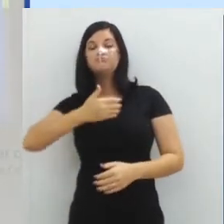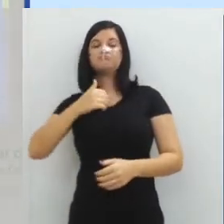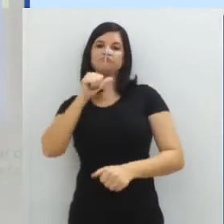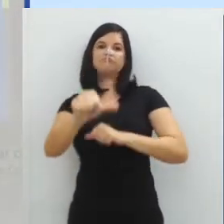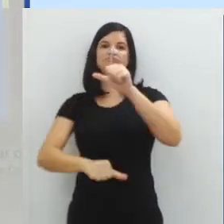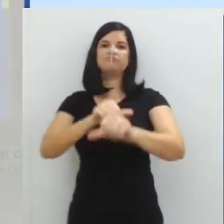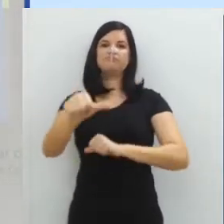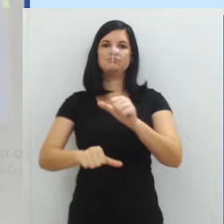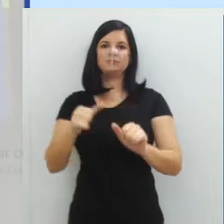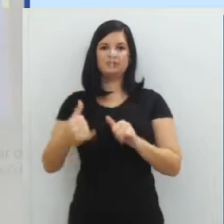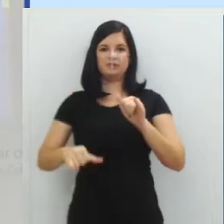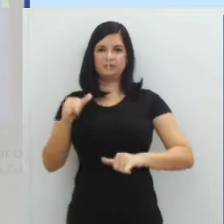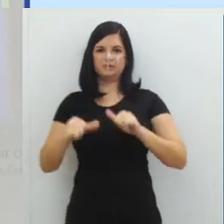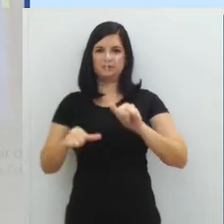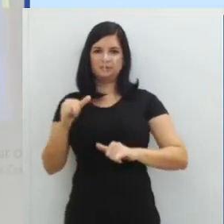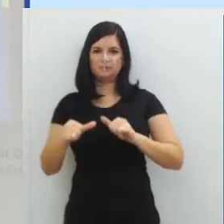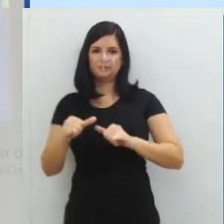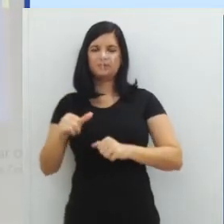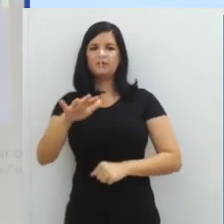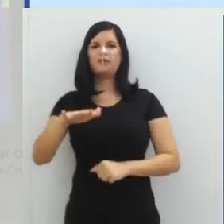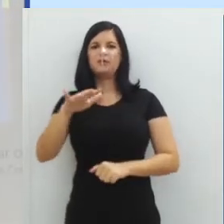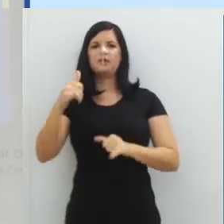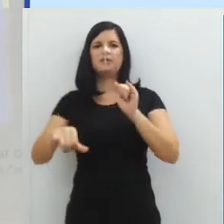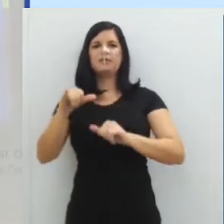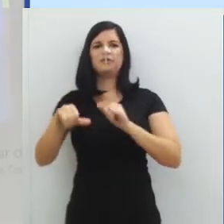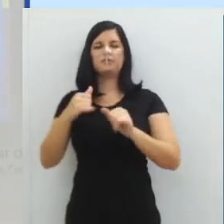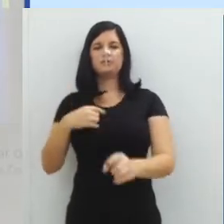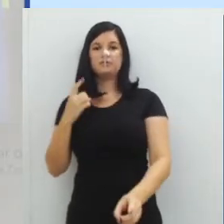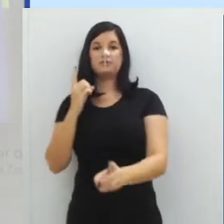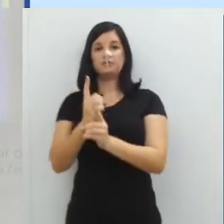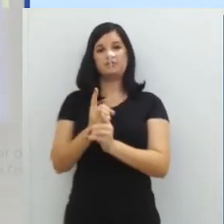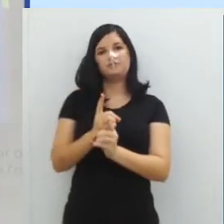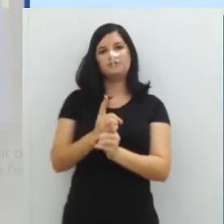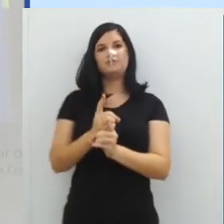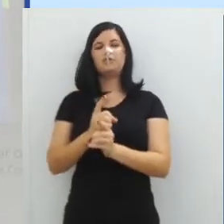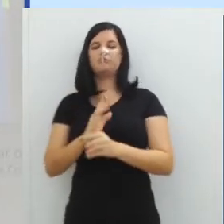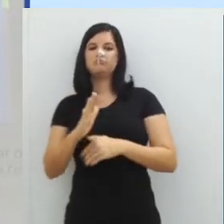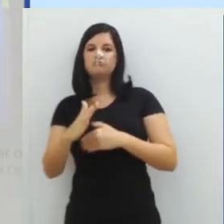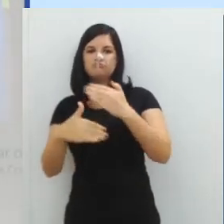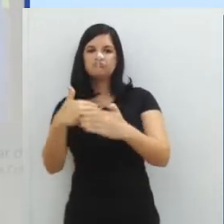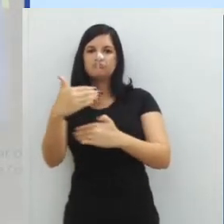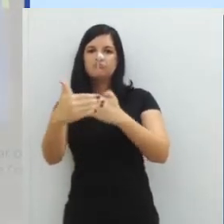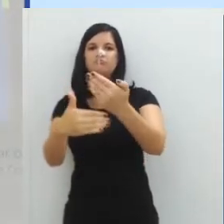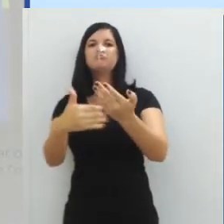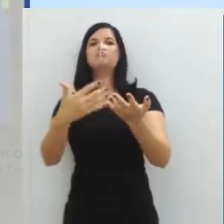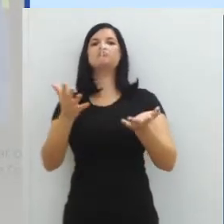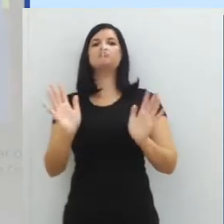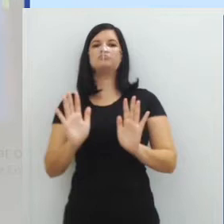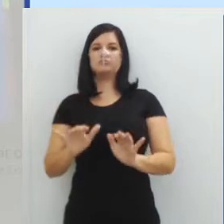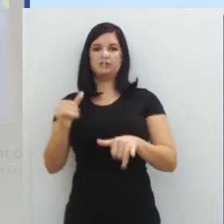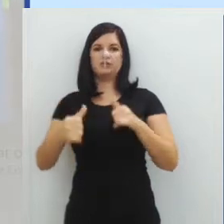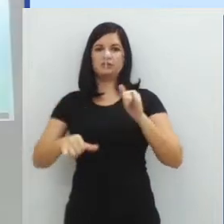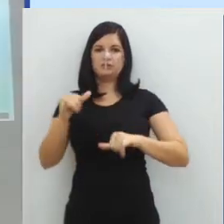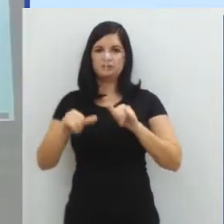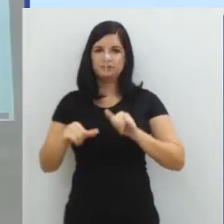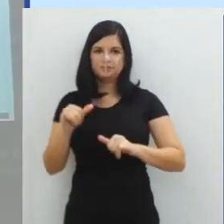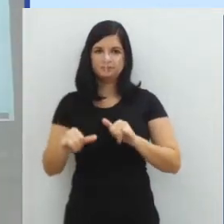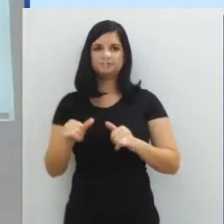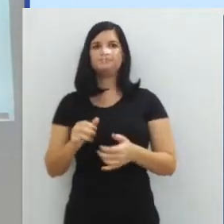da físico-química, onde a gente identifica o processo, do processo químico das